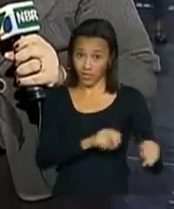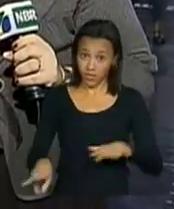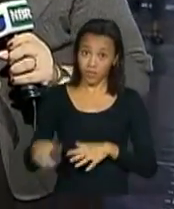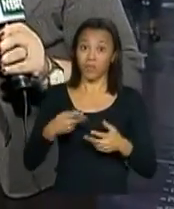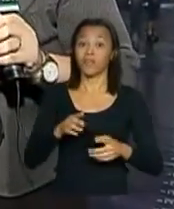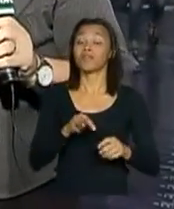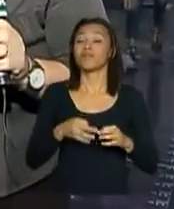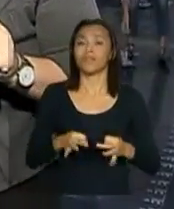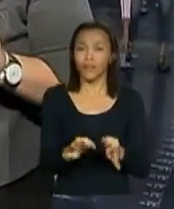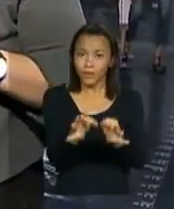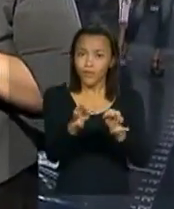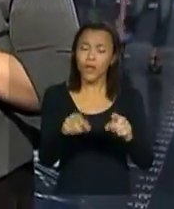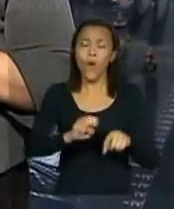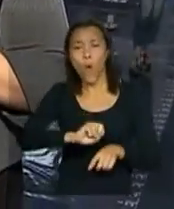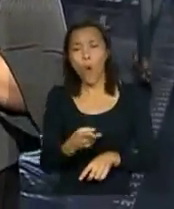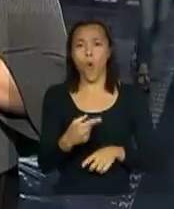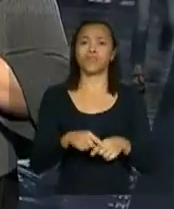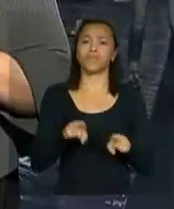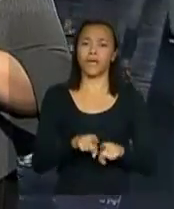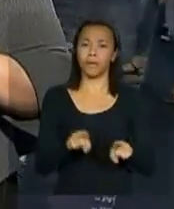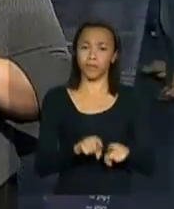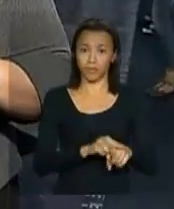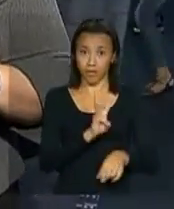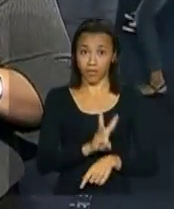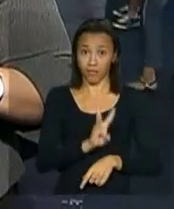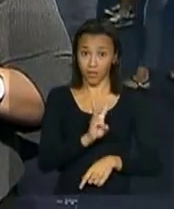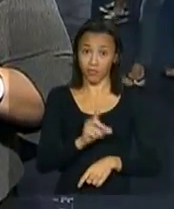e Tecnologia, ou no endereço eletrônico